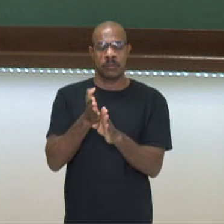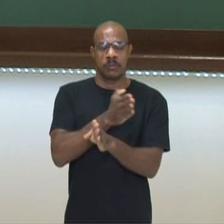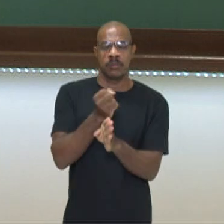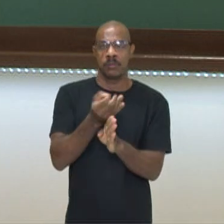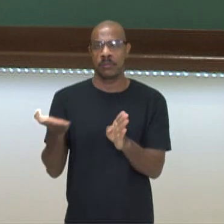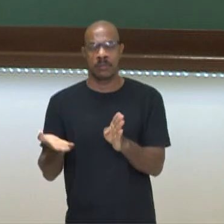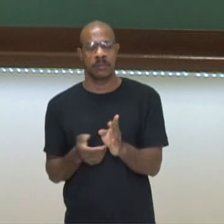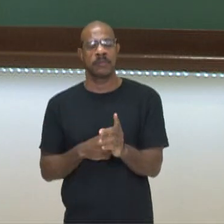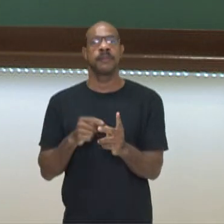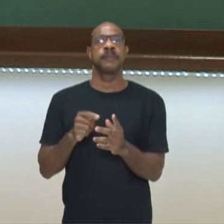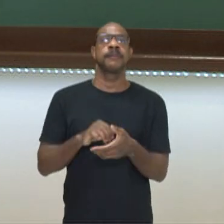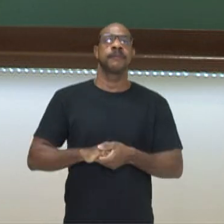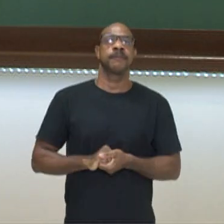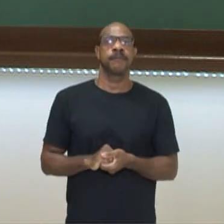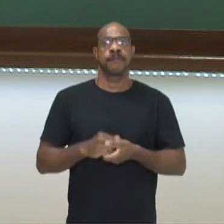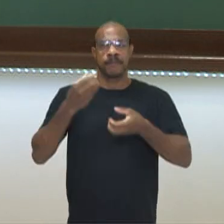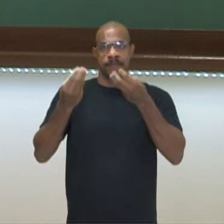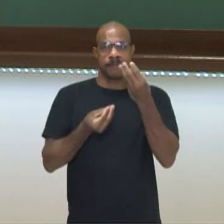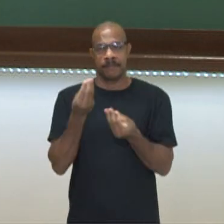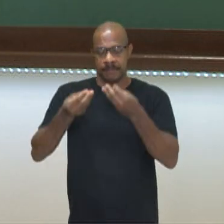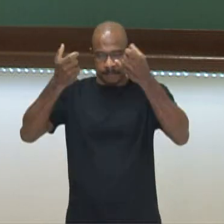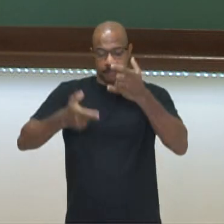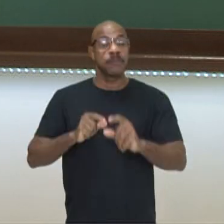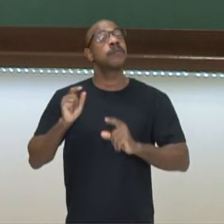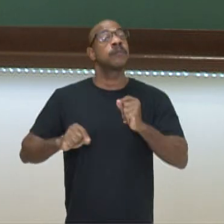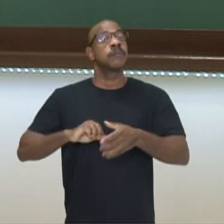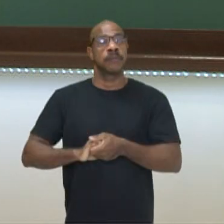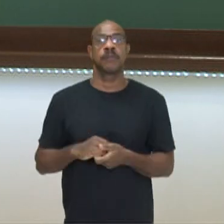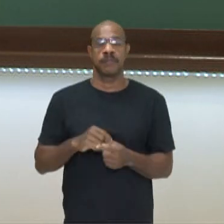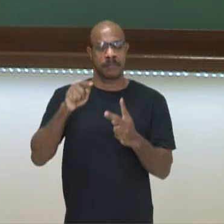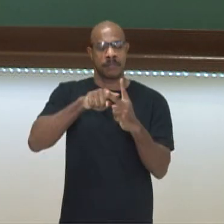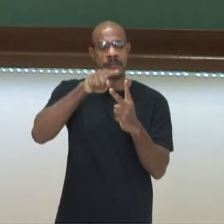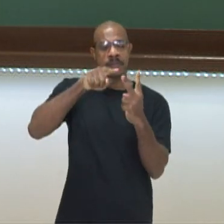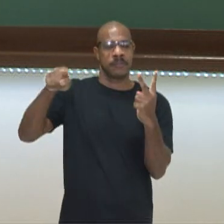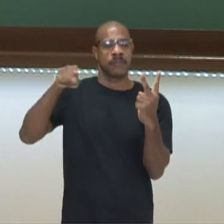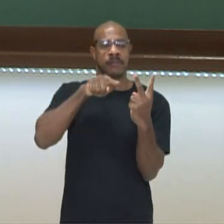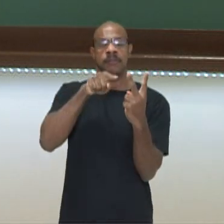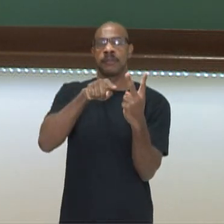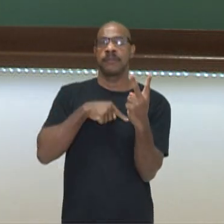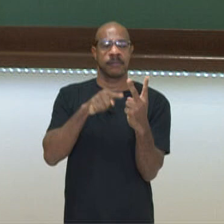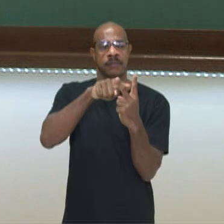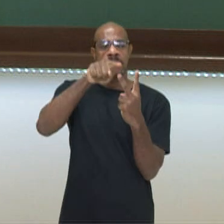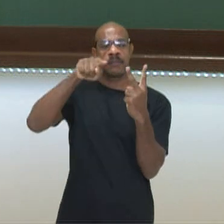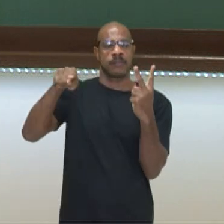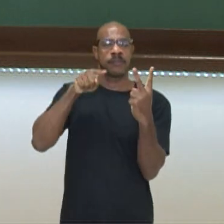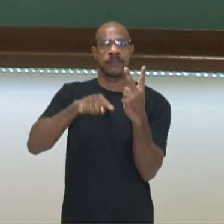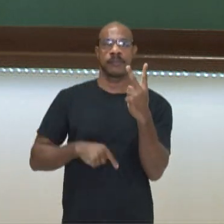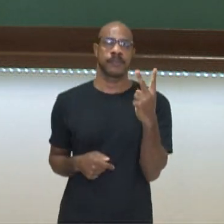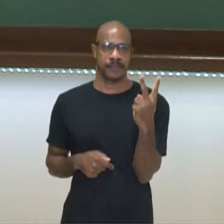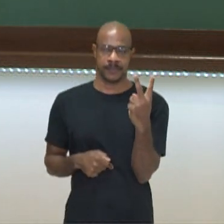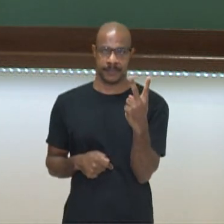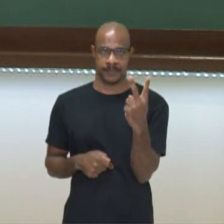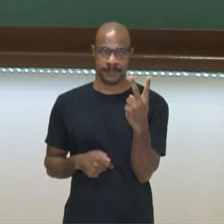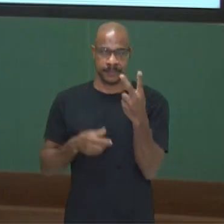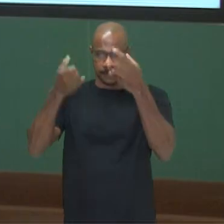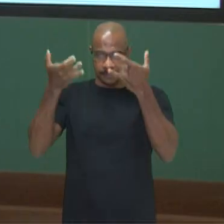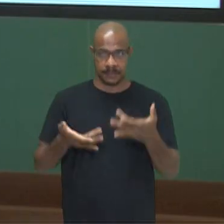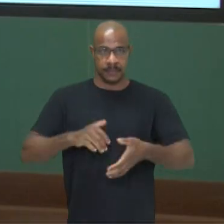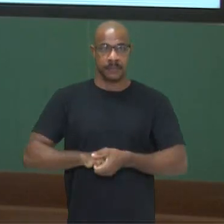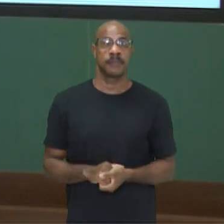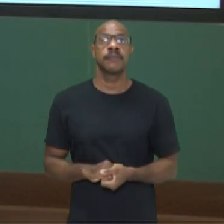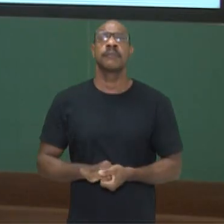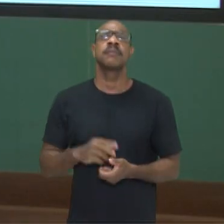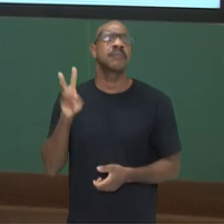inteiros. E hoje nós vamos trabalhar com a raiz quadrada, ok? Bom, vocês